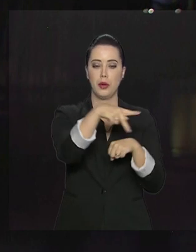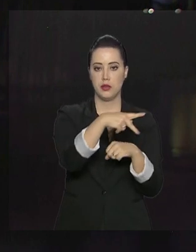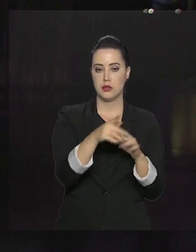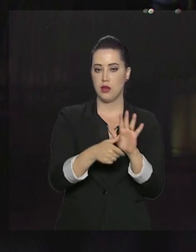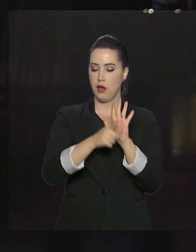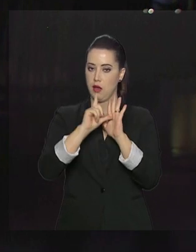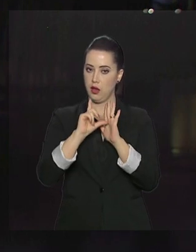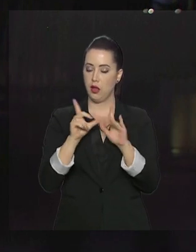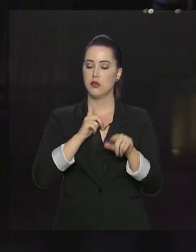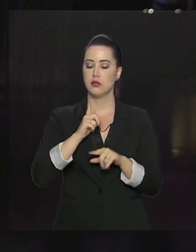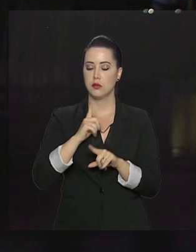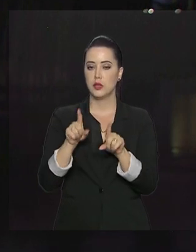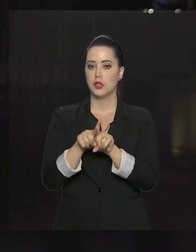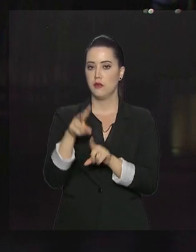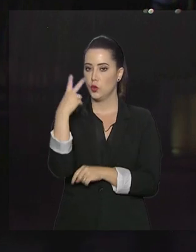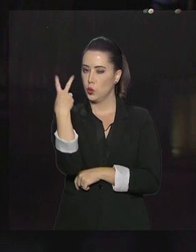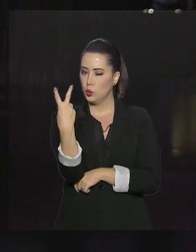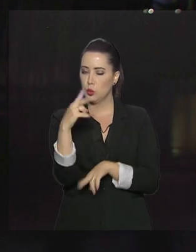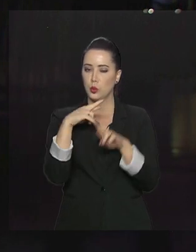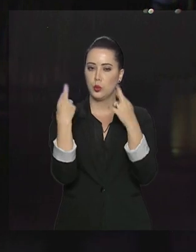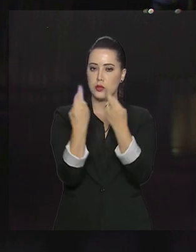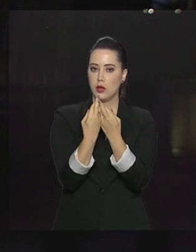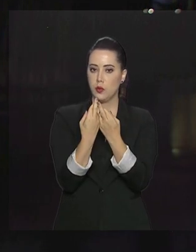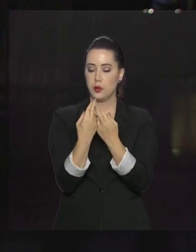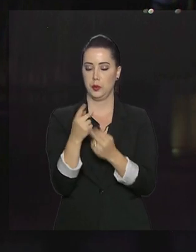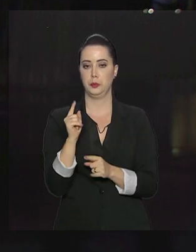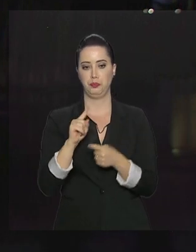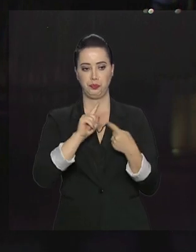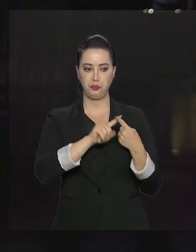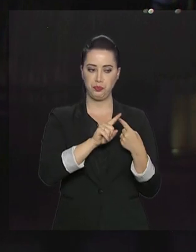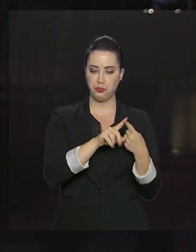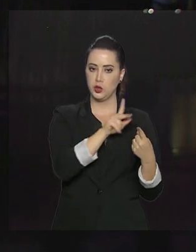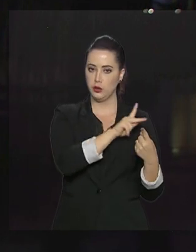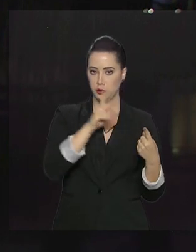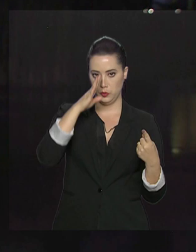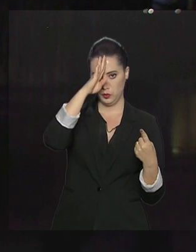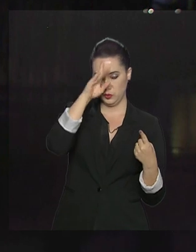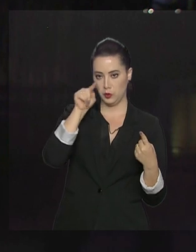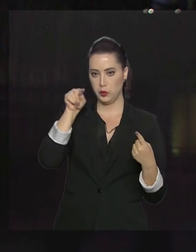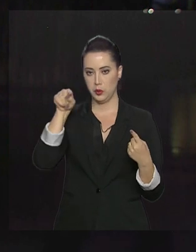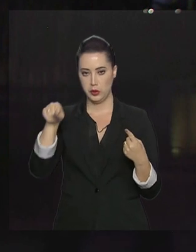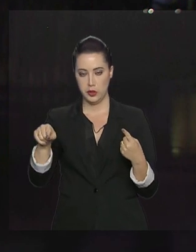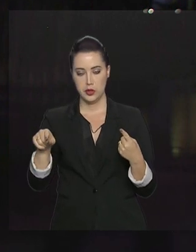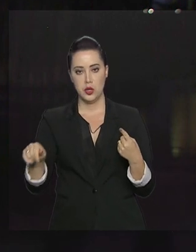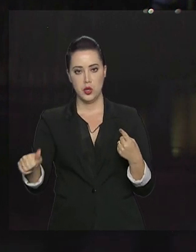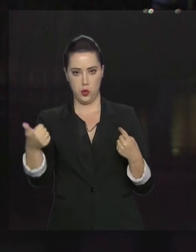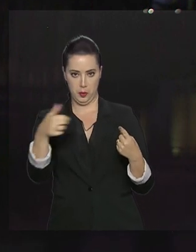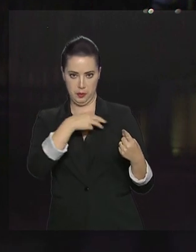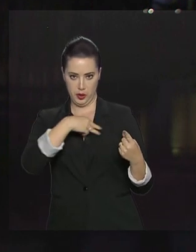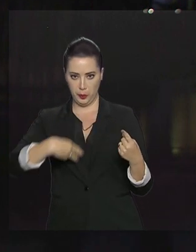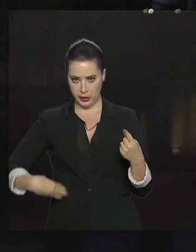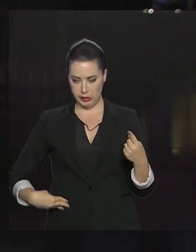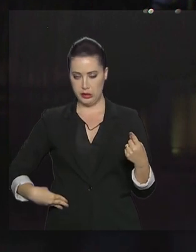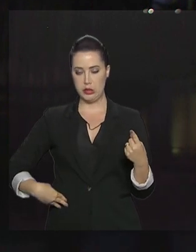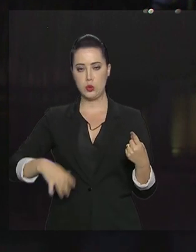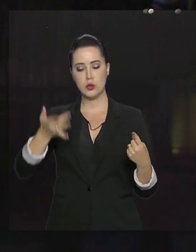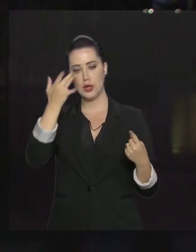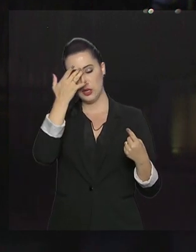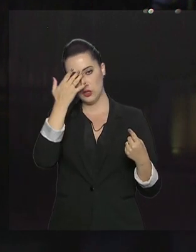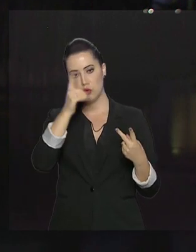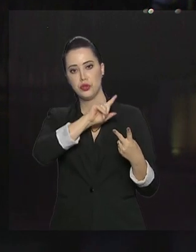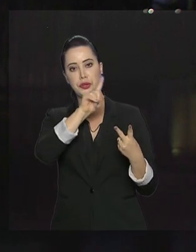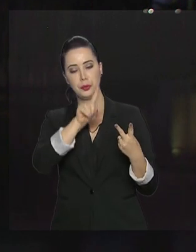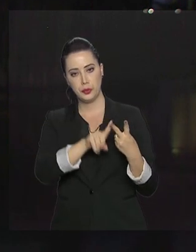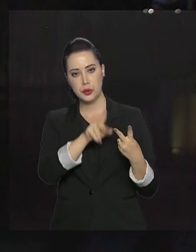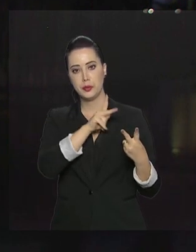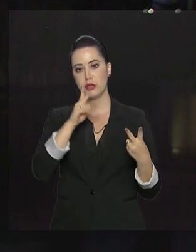antes teve duas reuniões bilaterais entre o presidente jair bolsonaro eo primeiro ministro da índia e entre o presidente eo